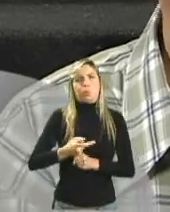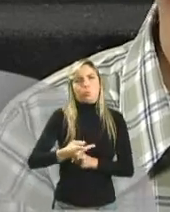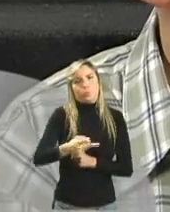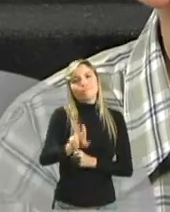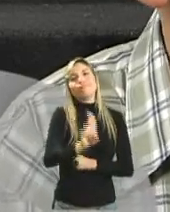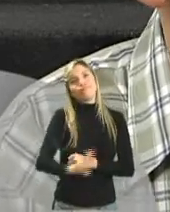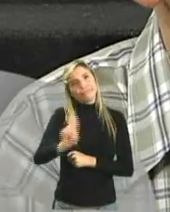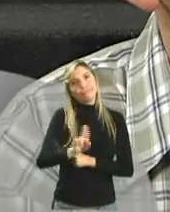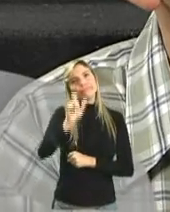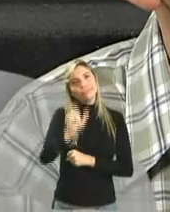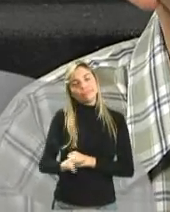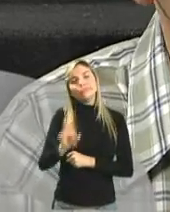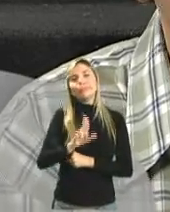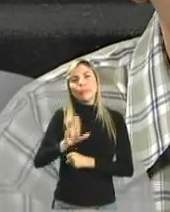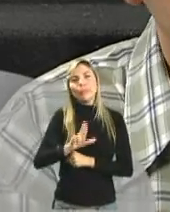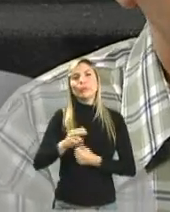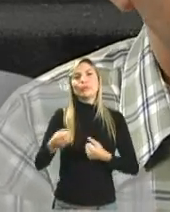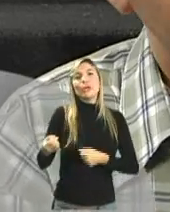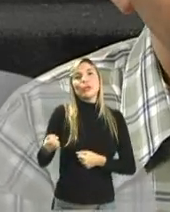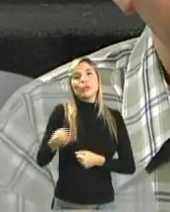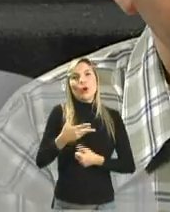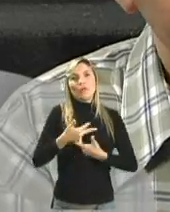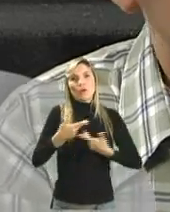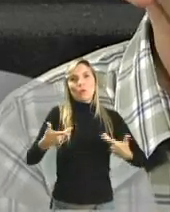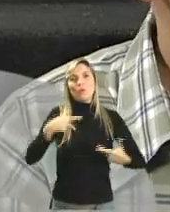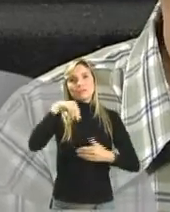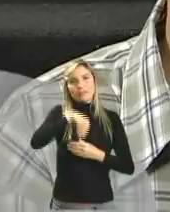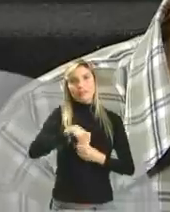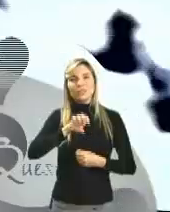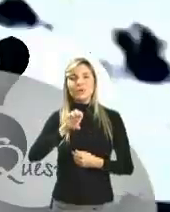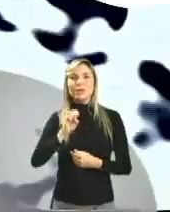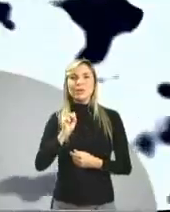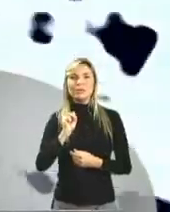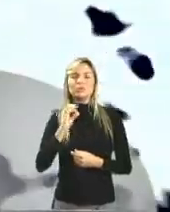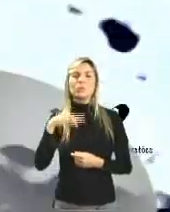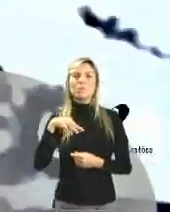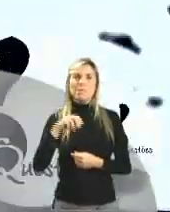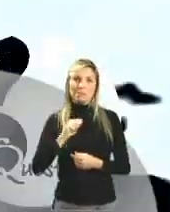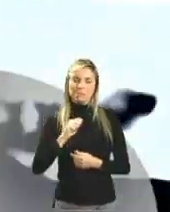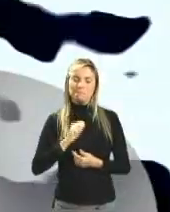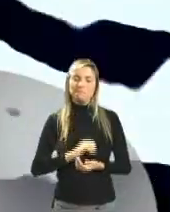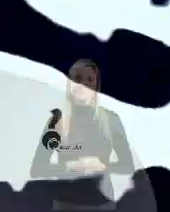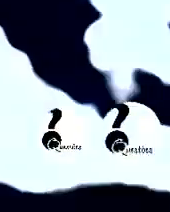definitivamente o indivíduo passa a fazer o uso desse ostoma.